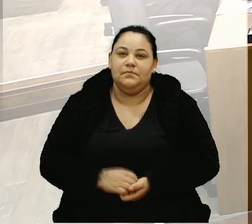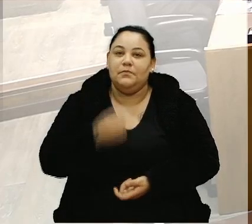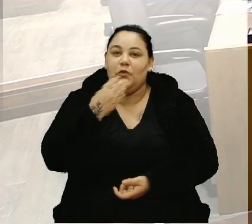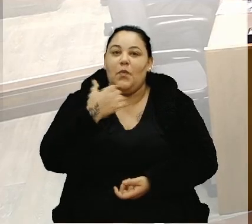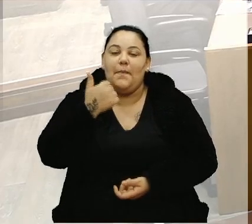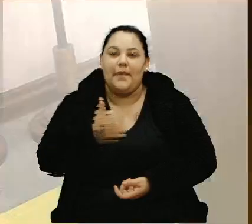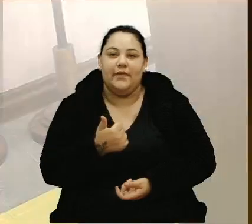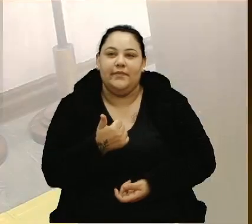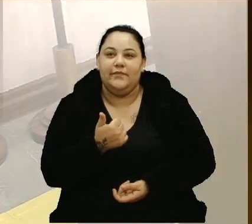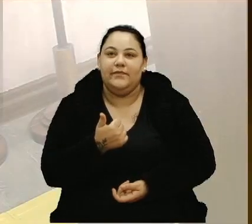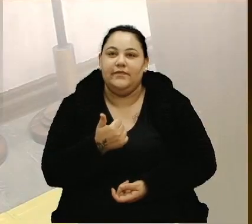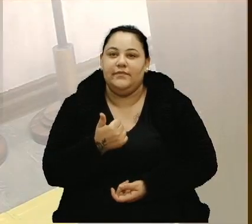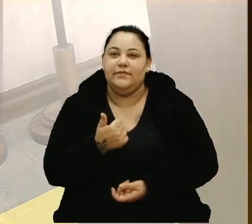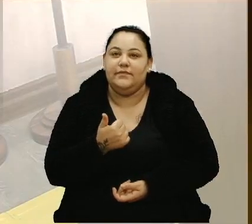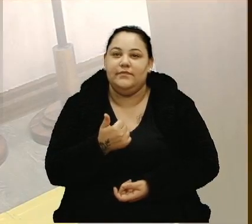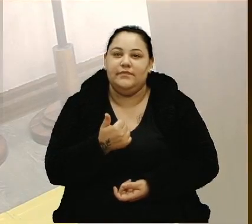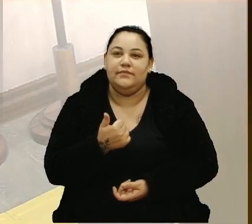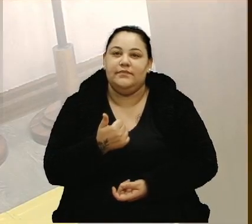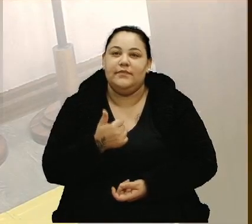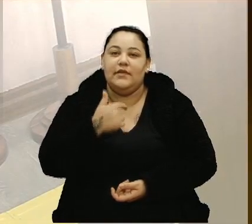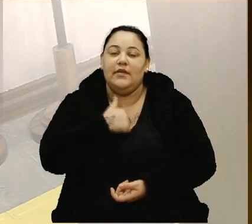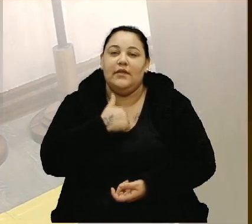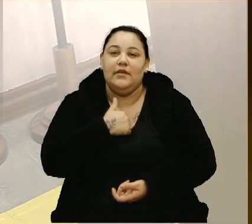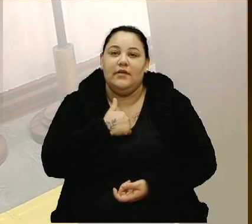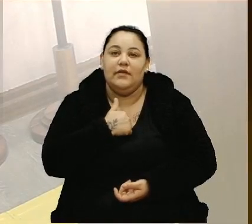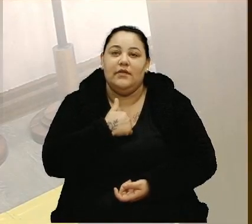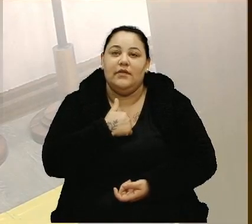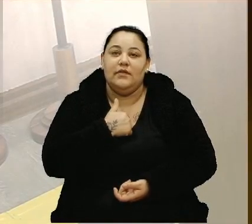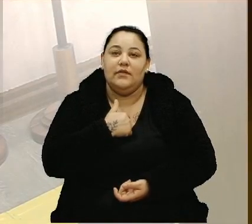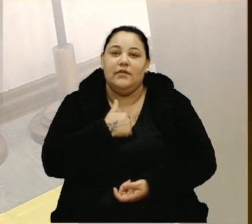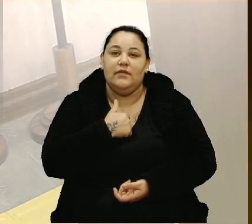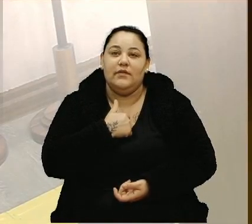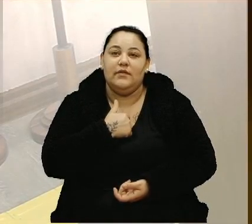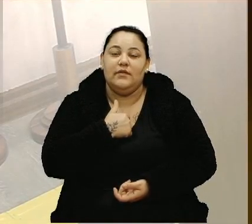bem. Eu estive